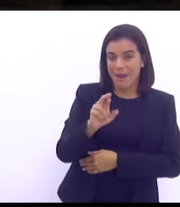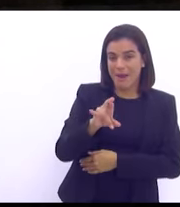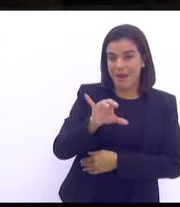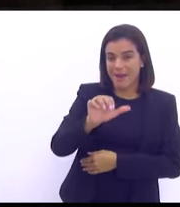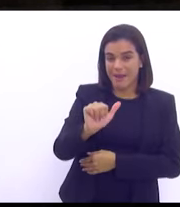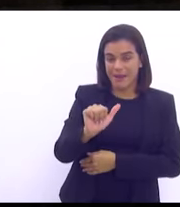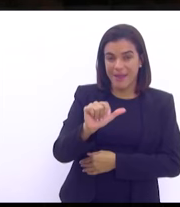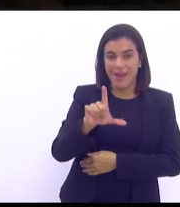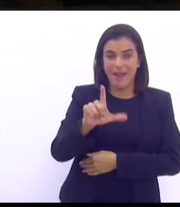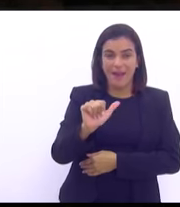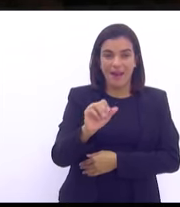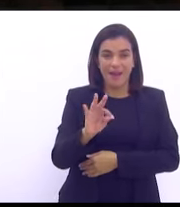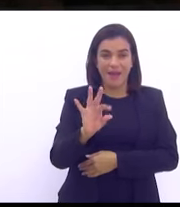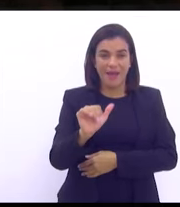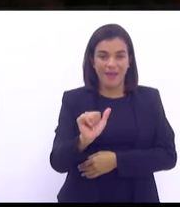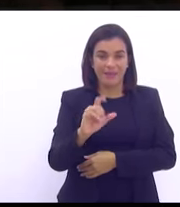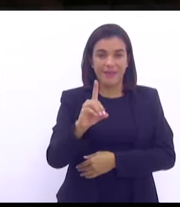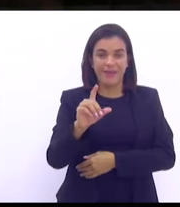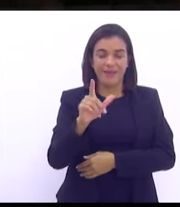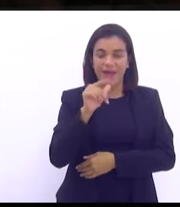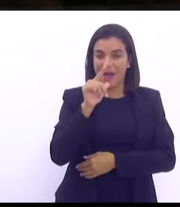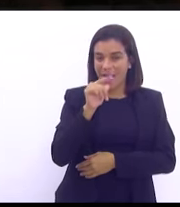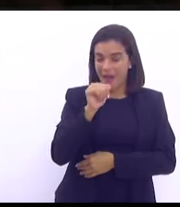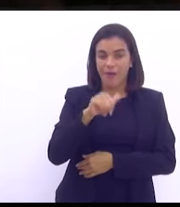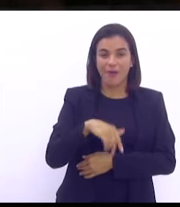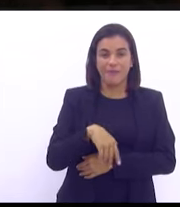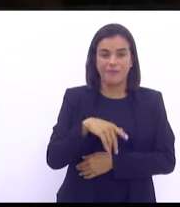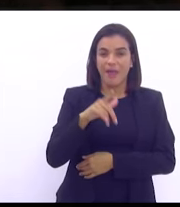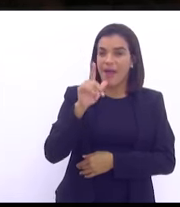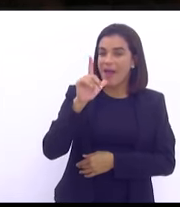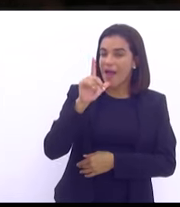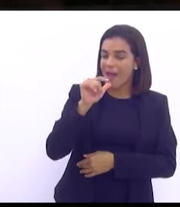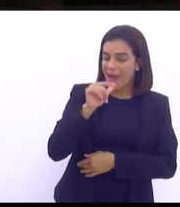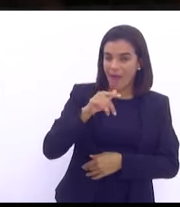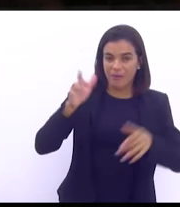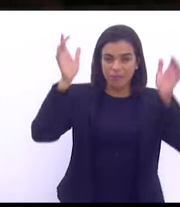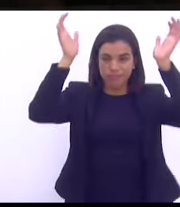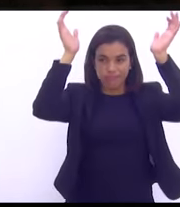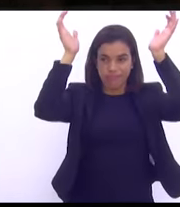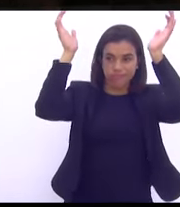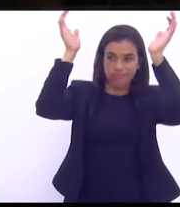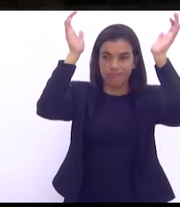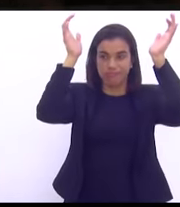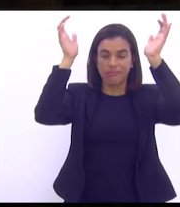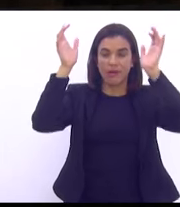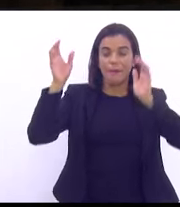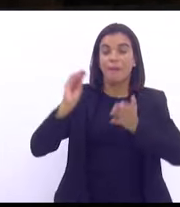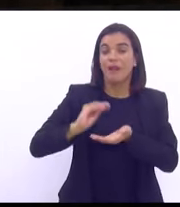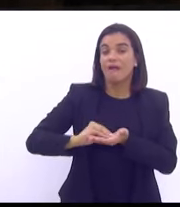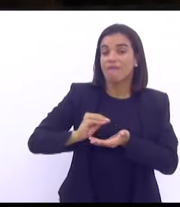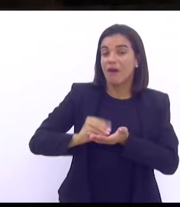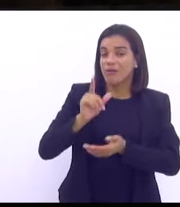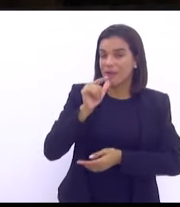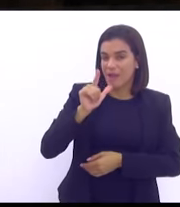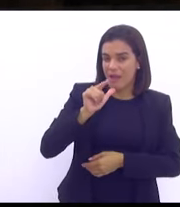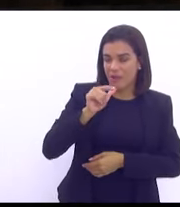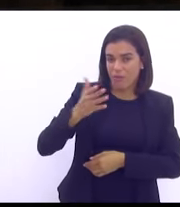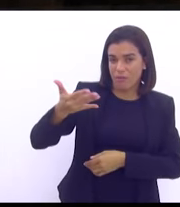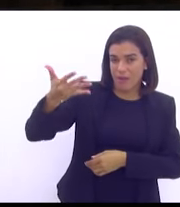Lata d'Água na Cabeça, enfim. Tudo isso pela falta d'água que